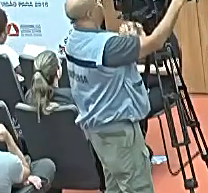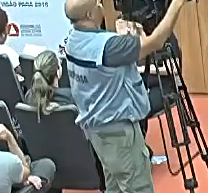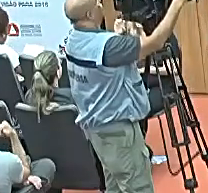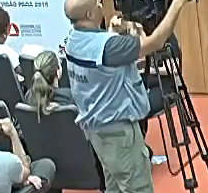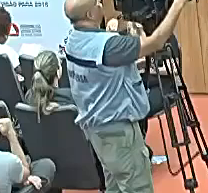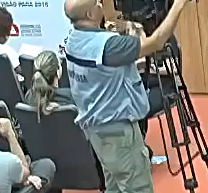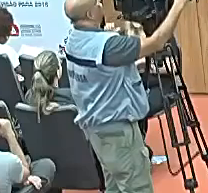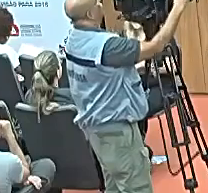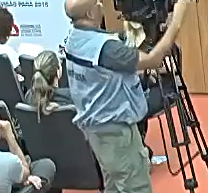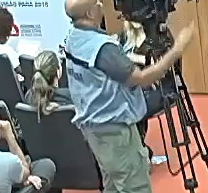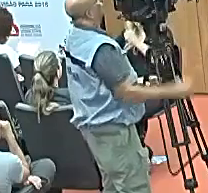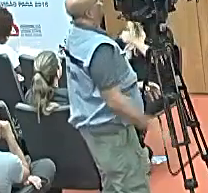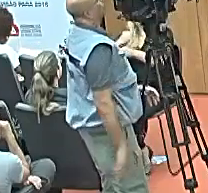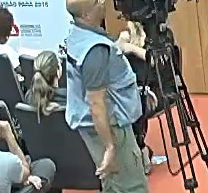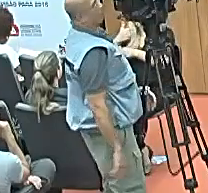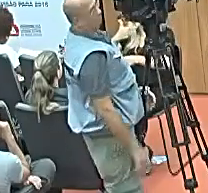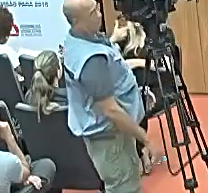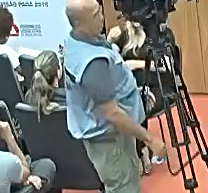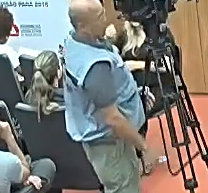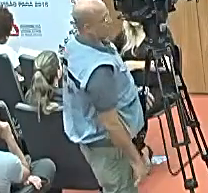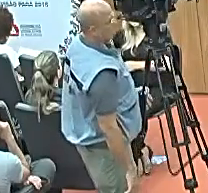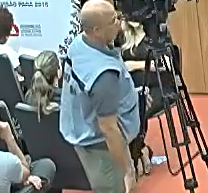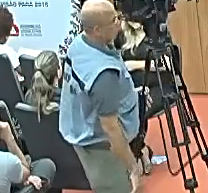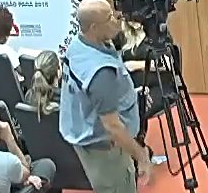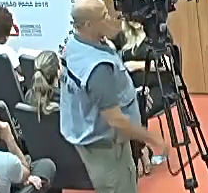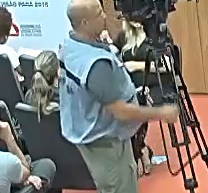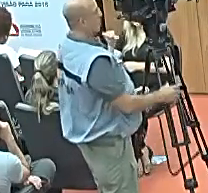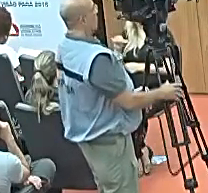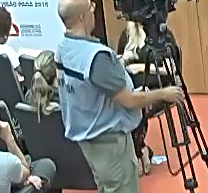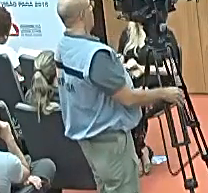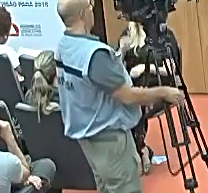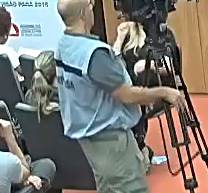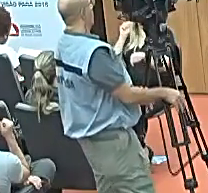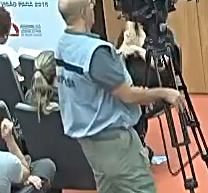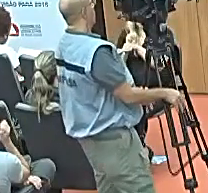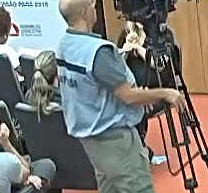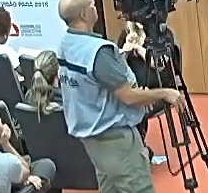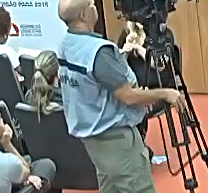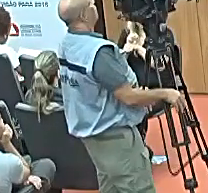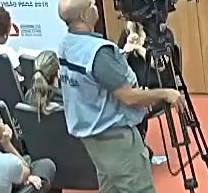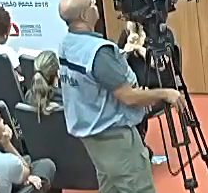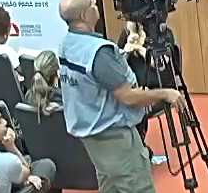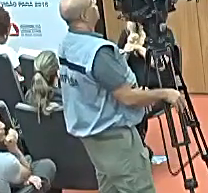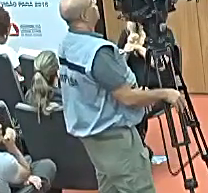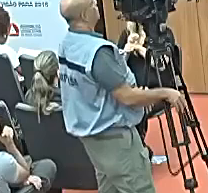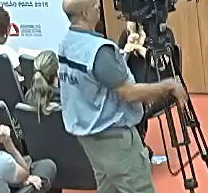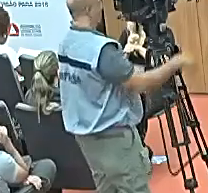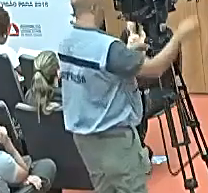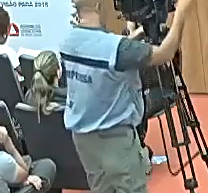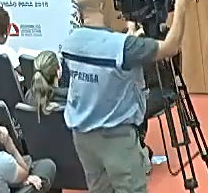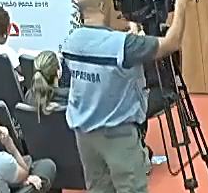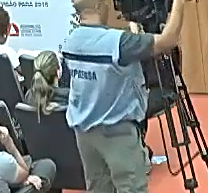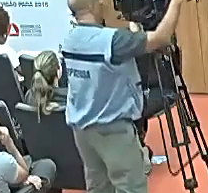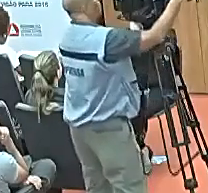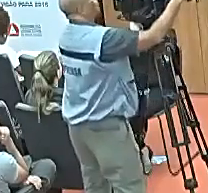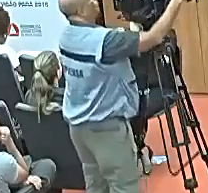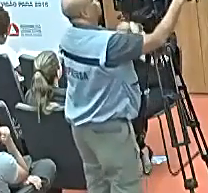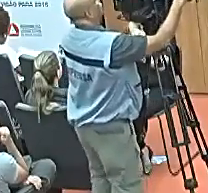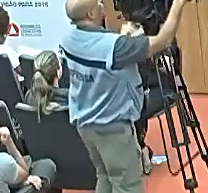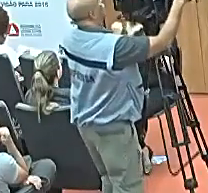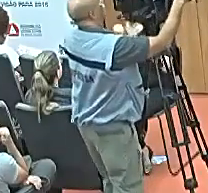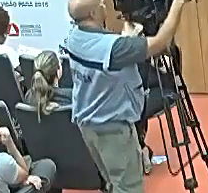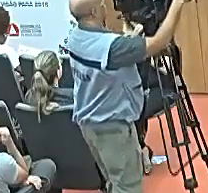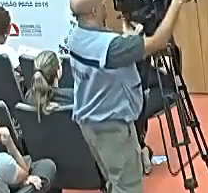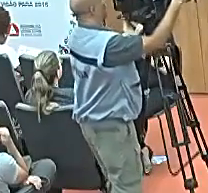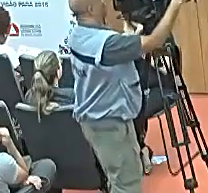2019 não fecha o diálogo com a sociedade civil organizada do campo